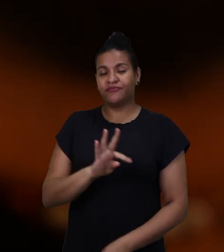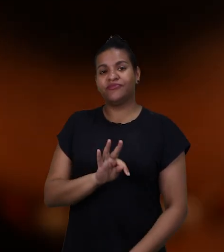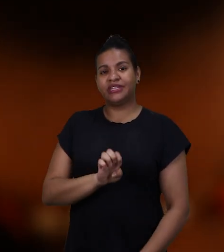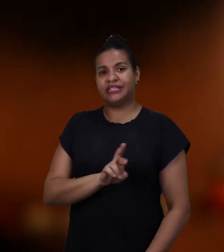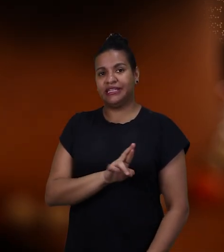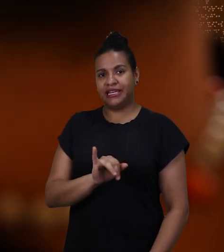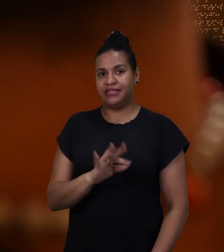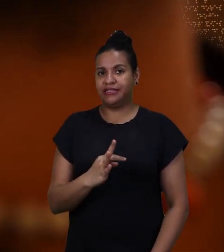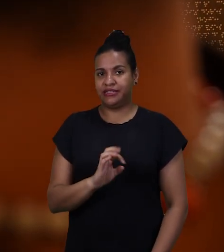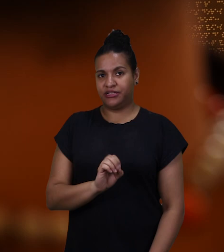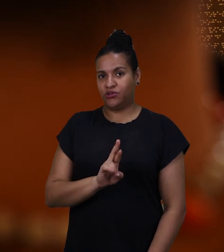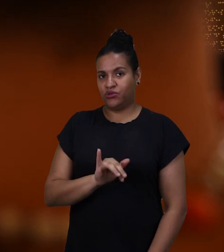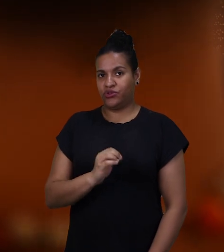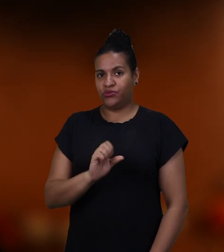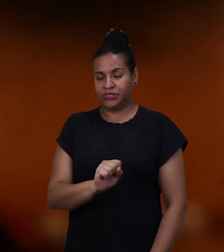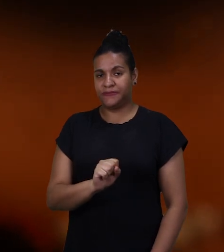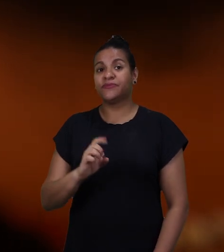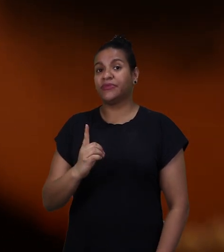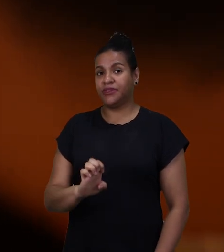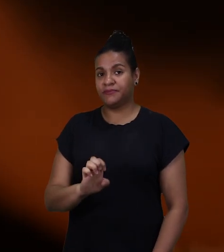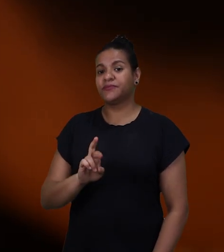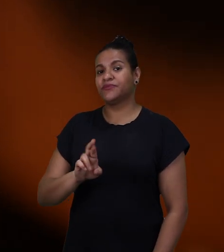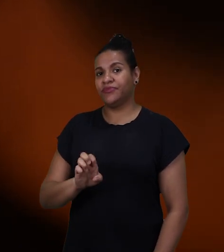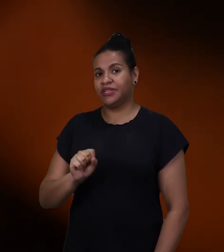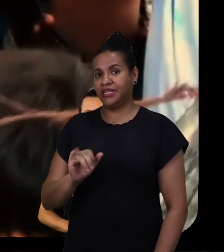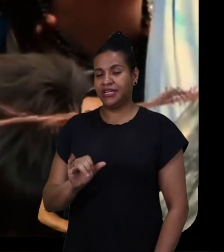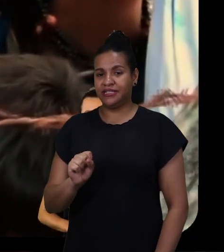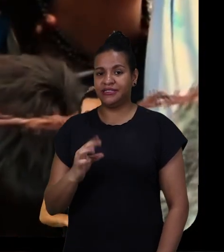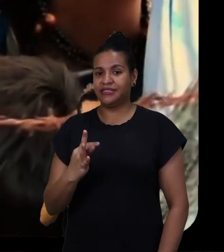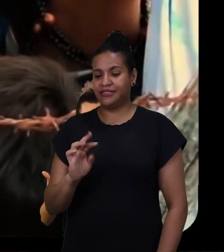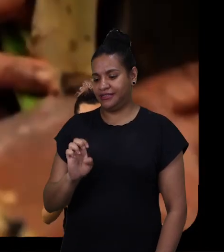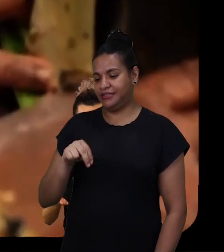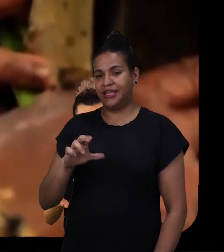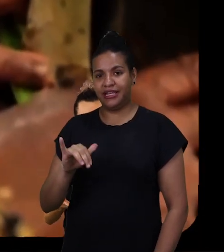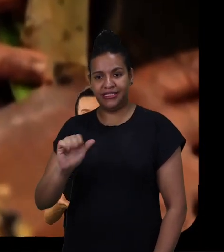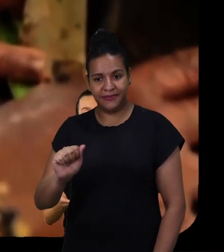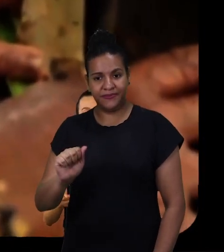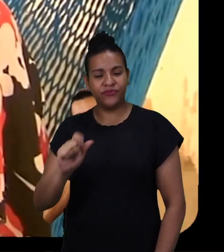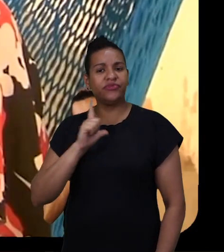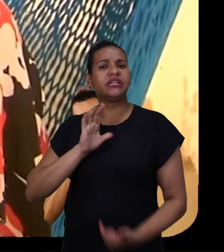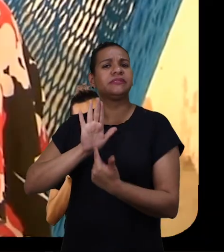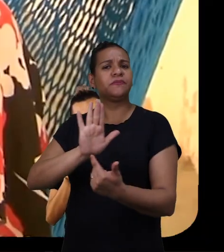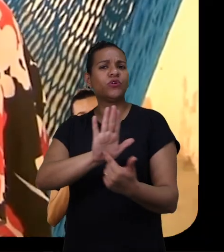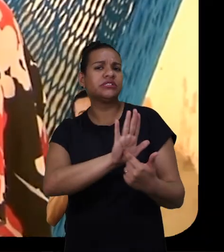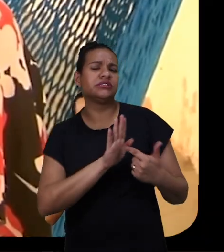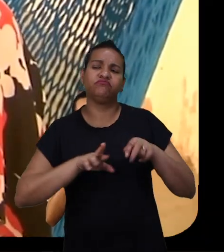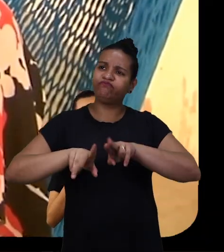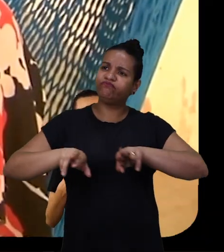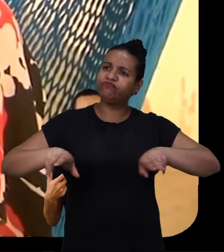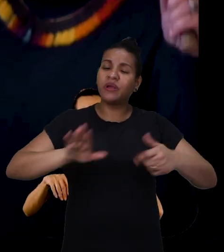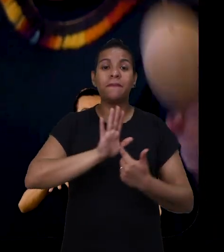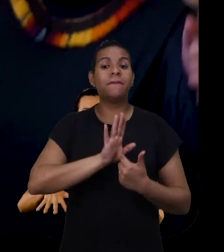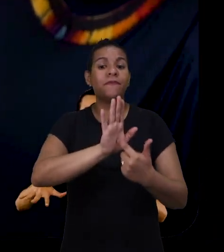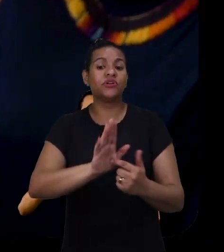chamado Territórios de Resistência. E nesses trechos desse documentário que está espalhado por várias exposições, a